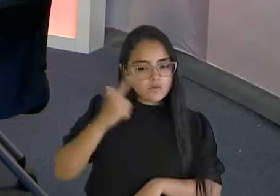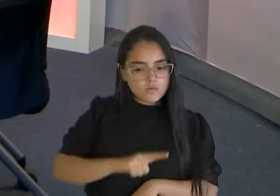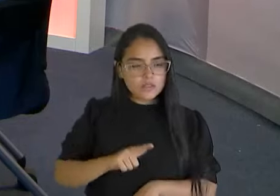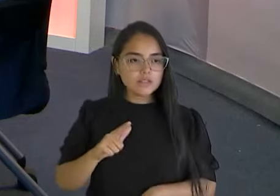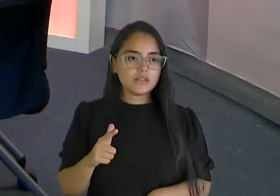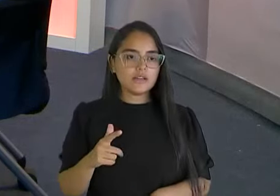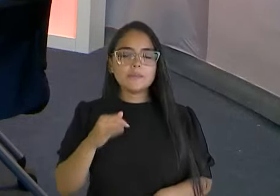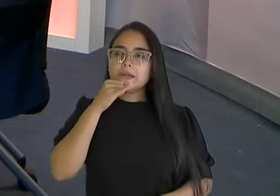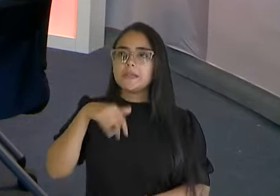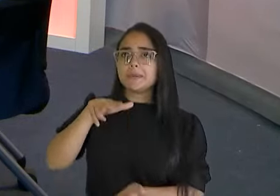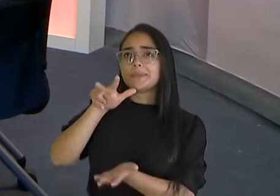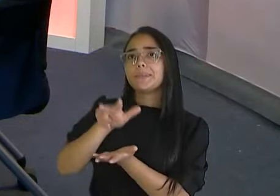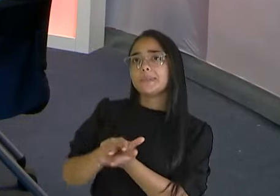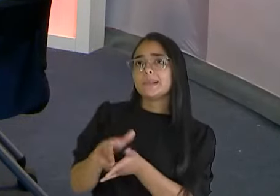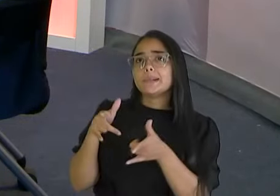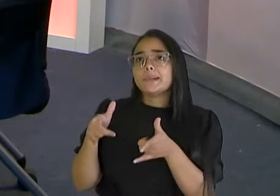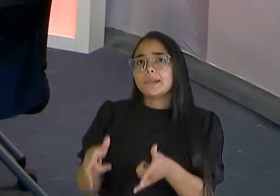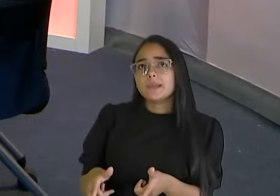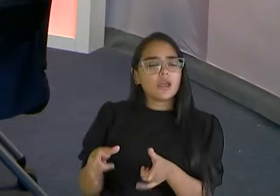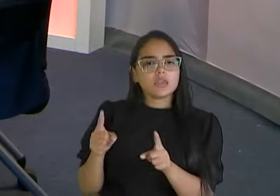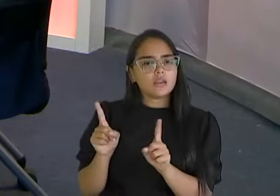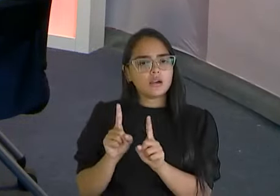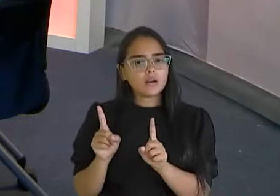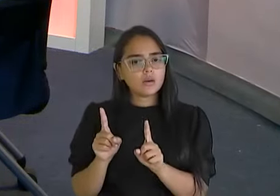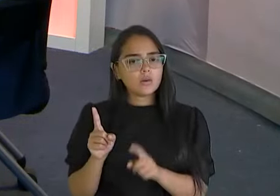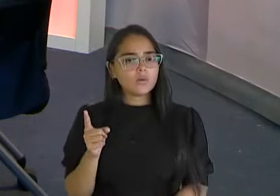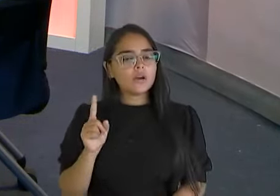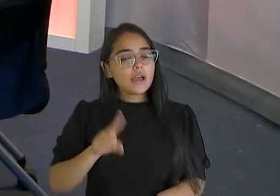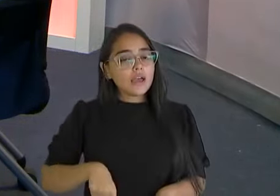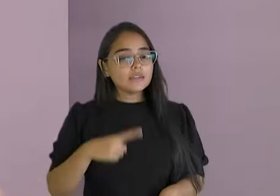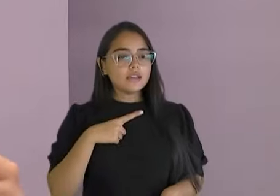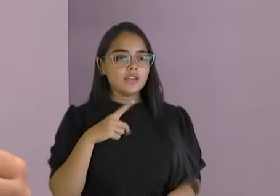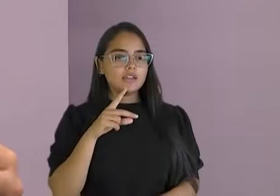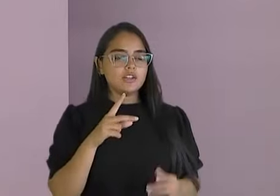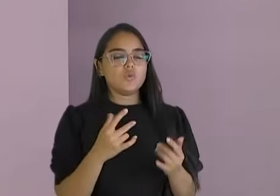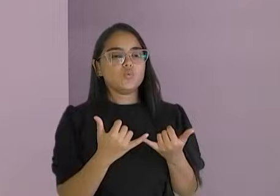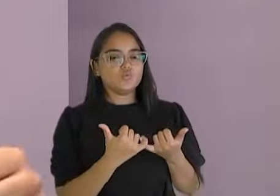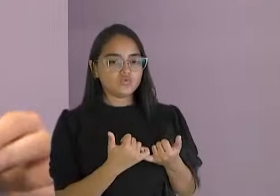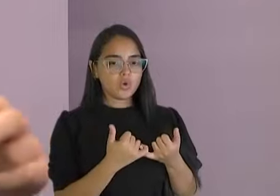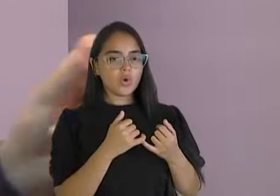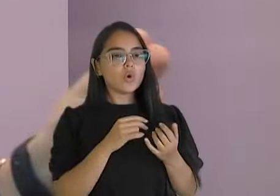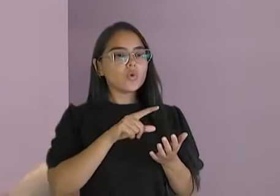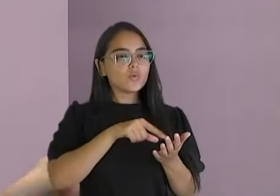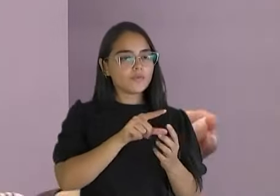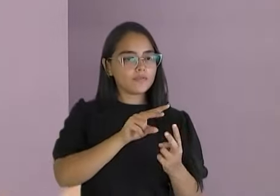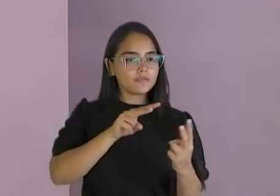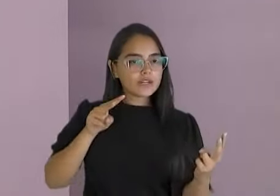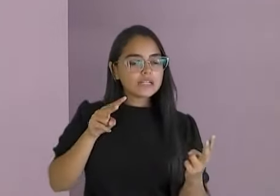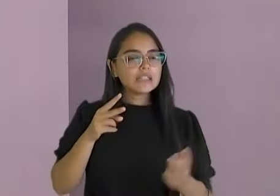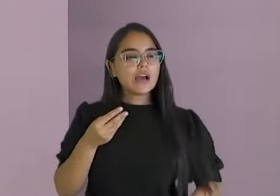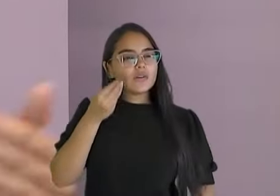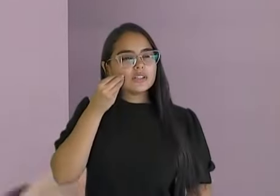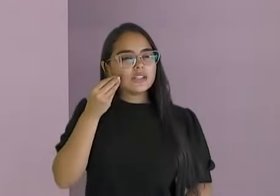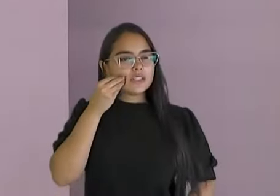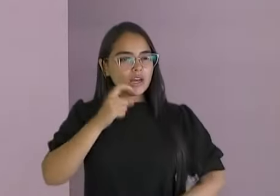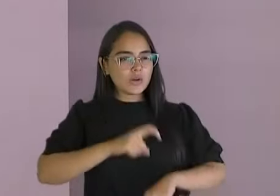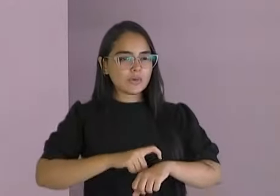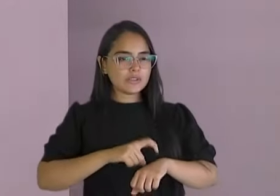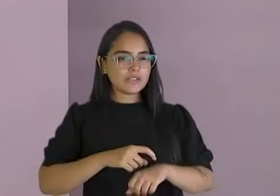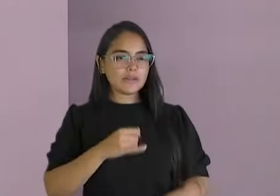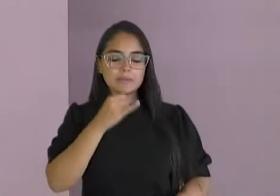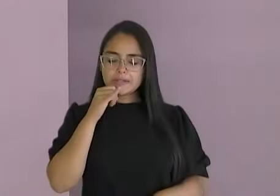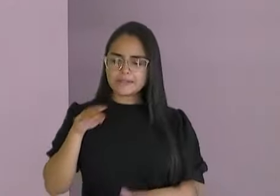ficar ali na minha cama deitado sem ganhar dinheiro. Então, esses jogos, eles vêm com essa estratégia de você ganhar aquele tempinho ali que você Sim. entra e